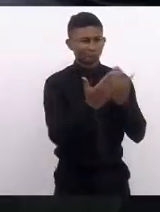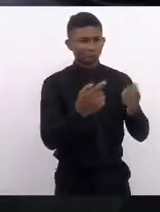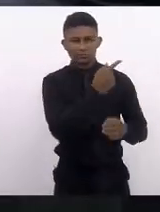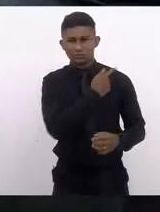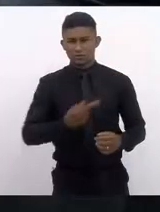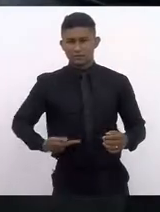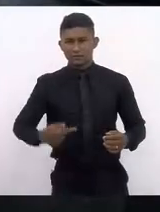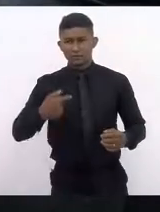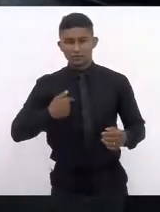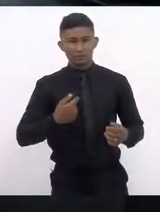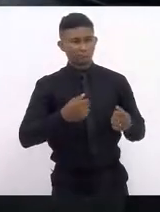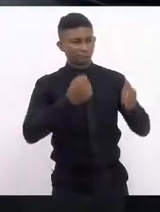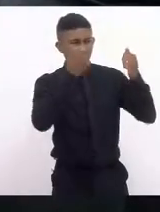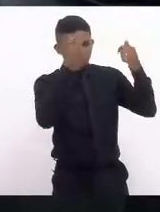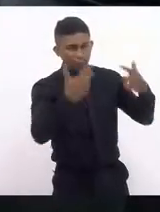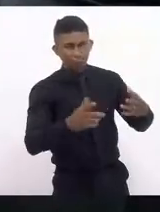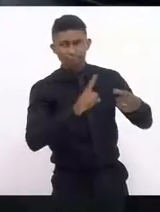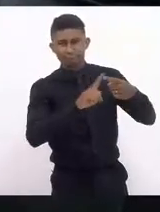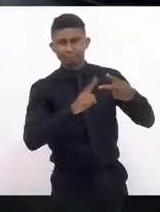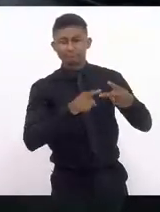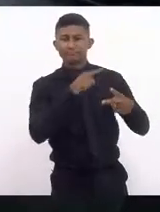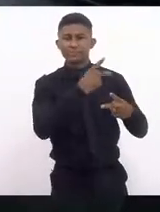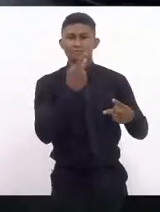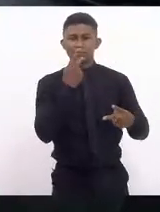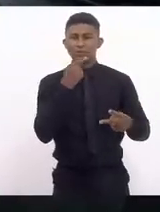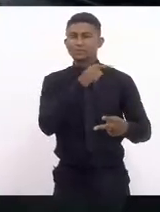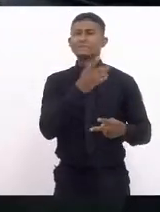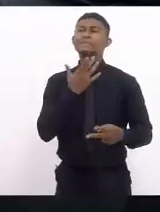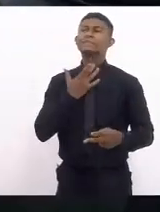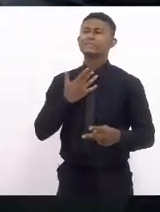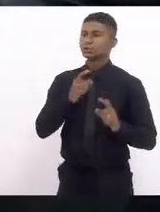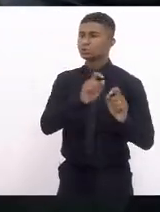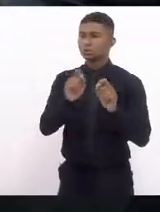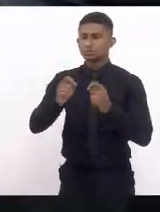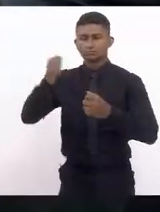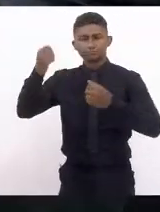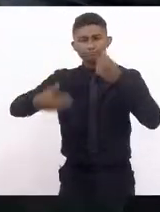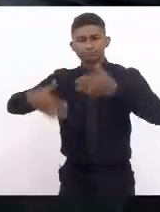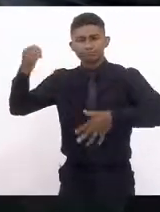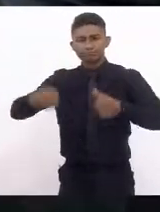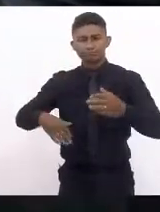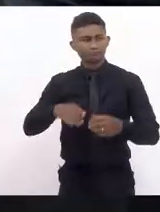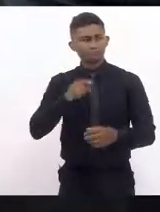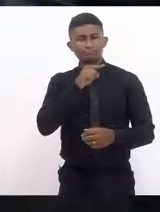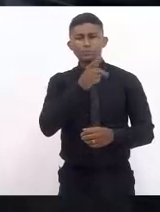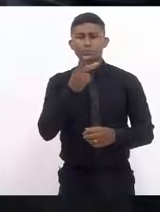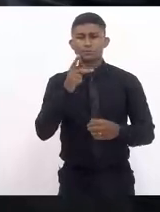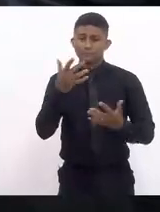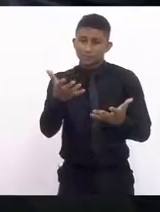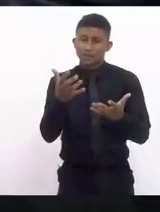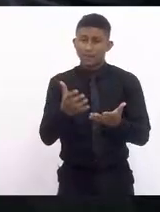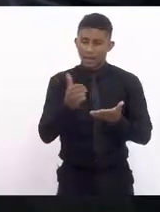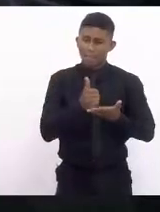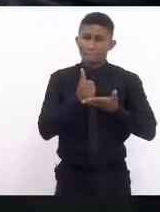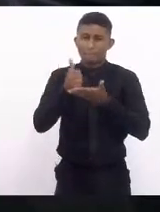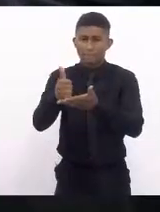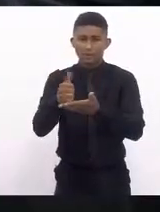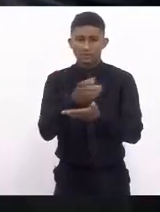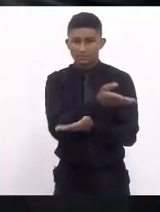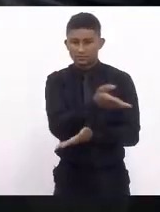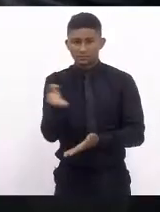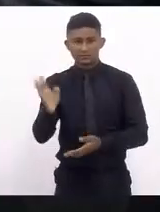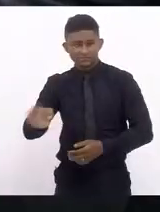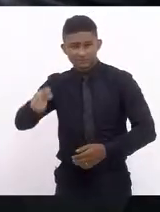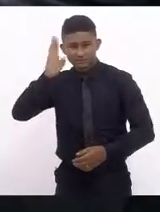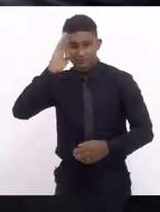Governador disse várias vezes o desejo dele e a palavra dele é apoiar a tropa o